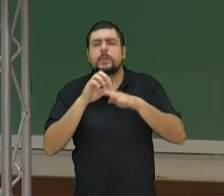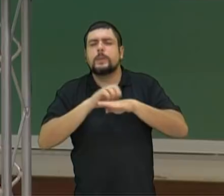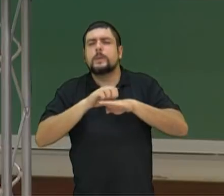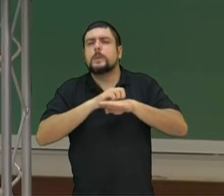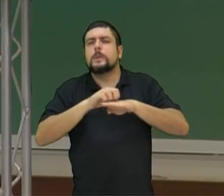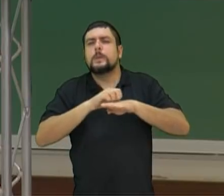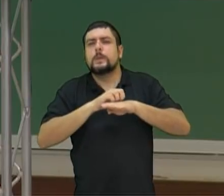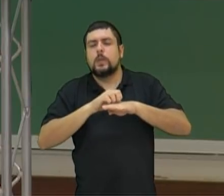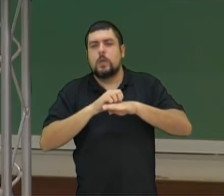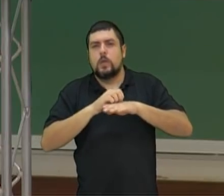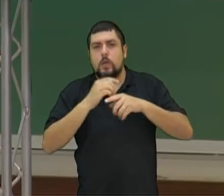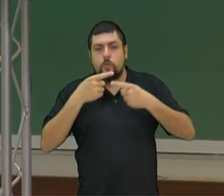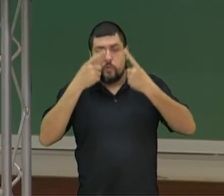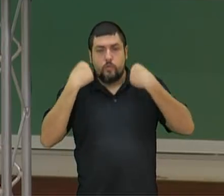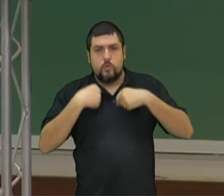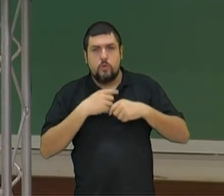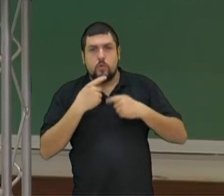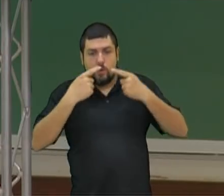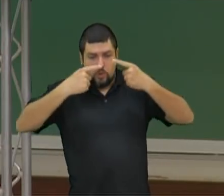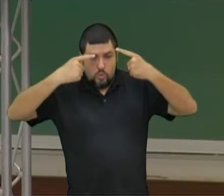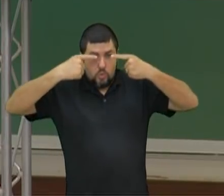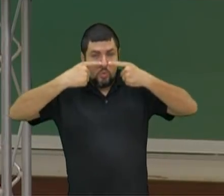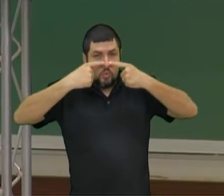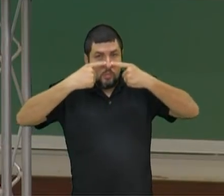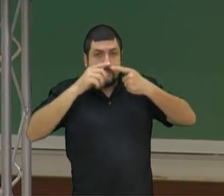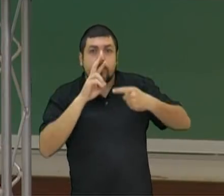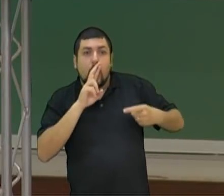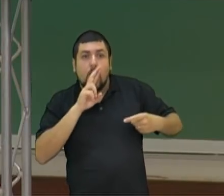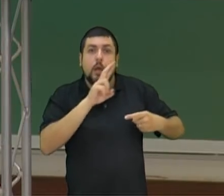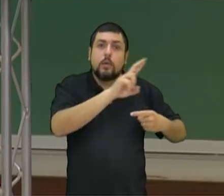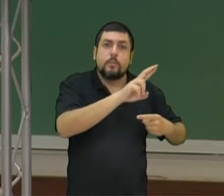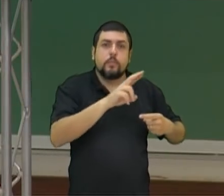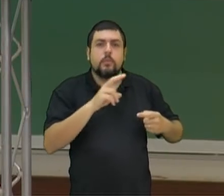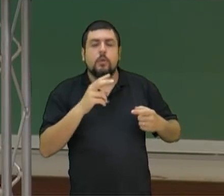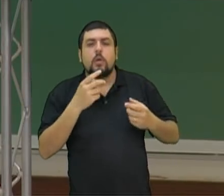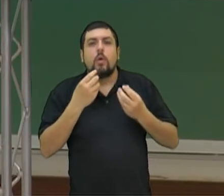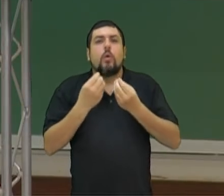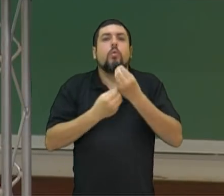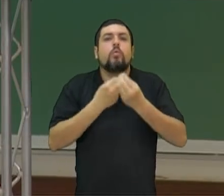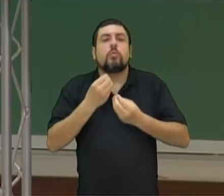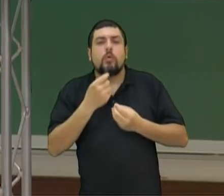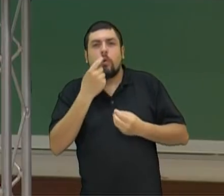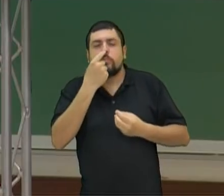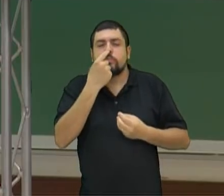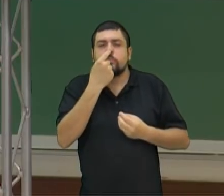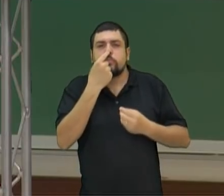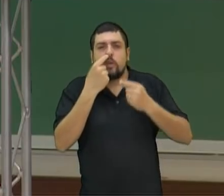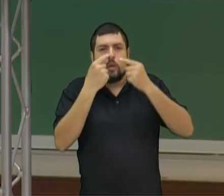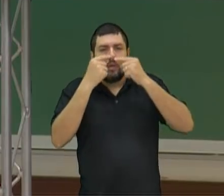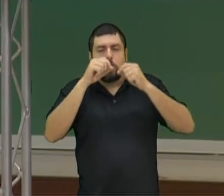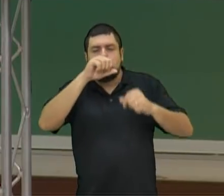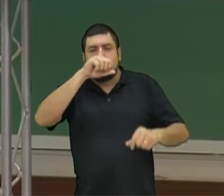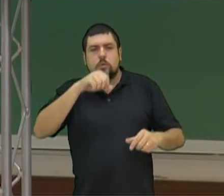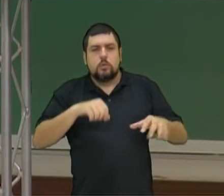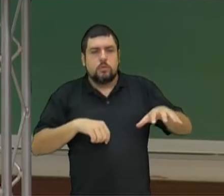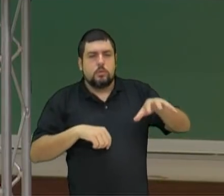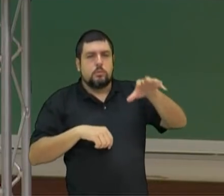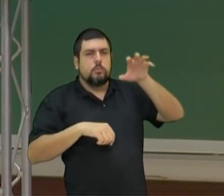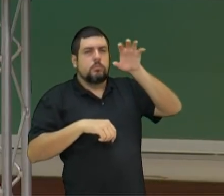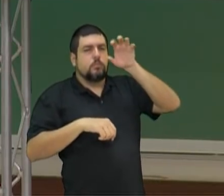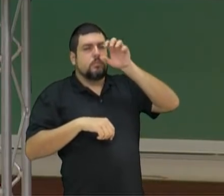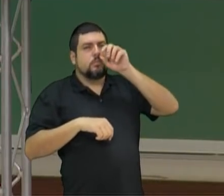uma resposta do corpo a esse agente. Então, o espirro é para que essa força, esse vento que